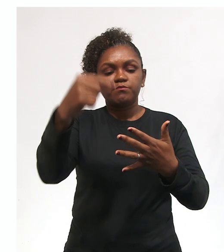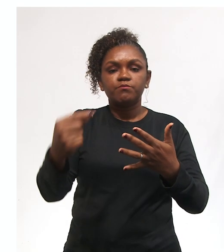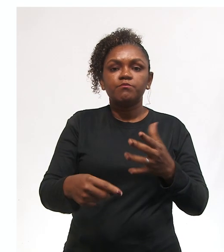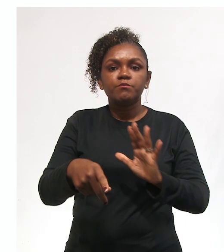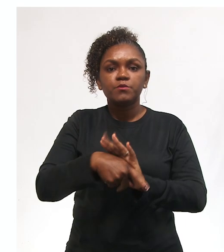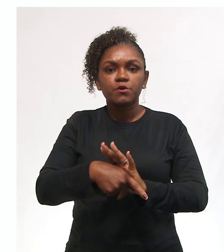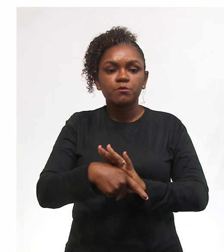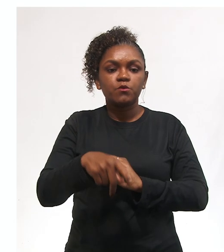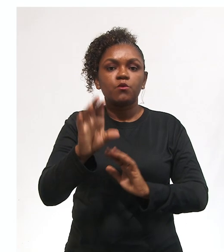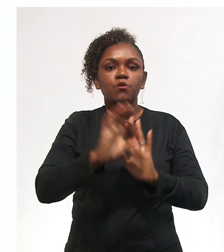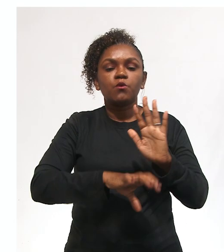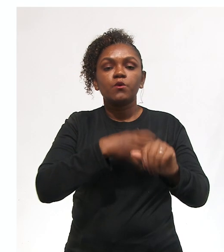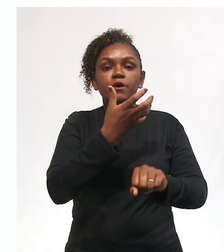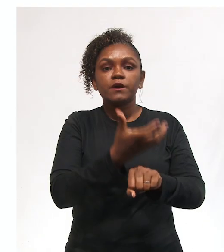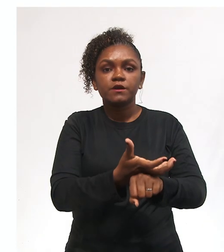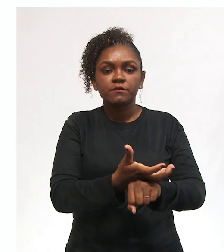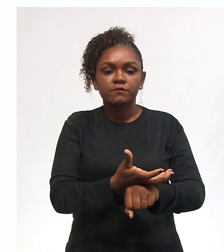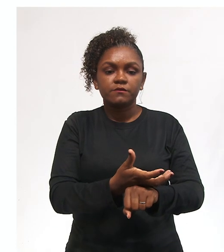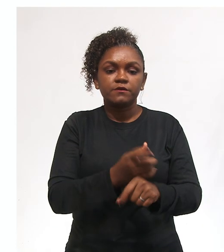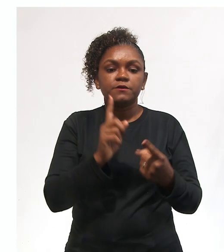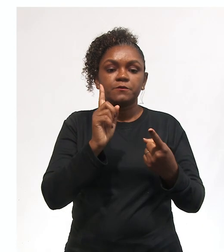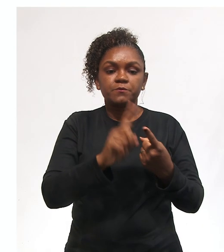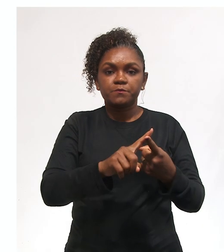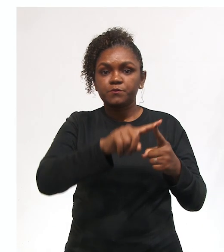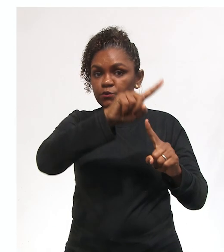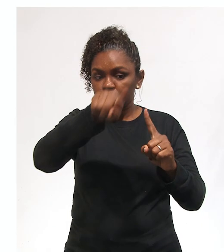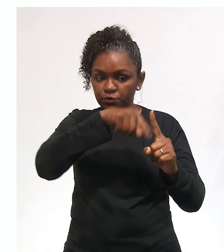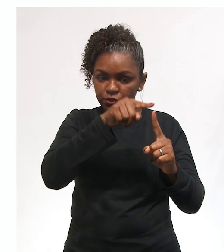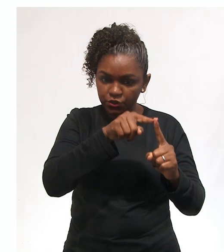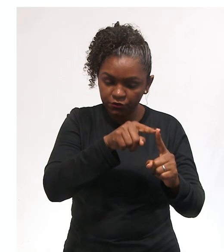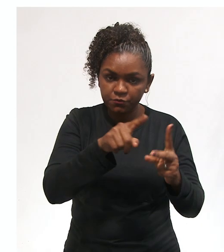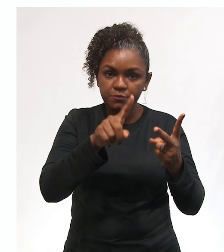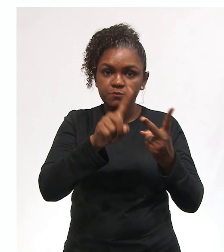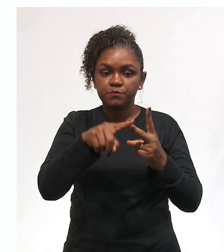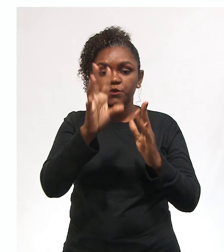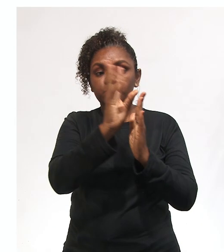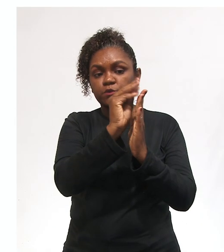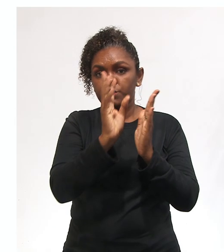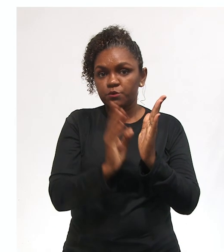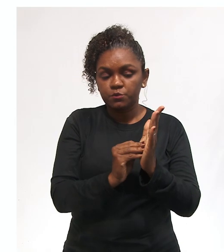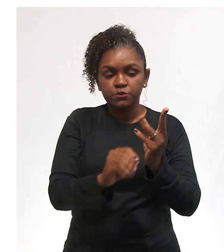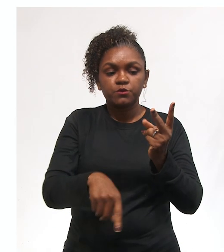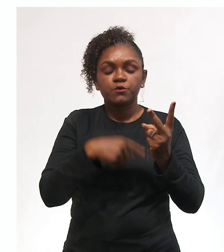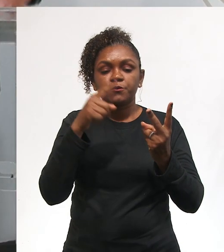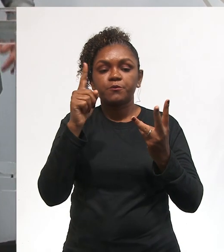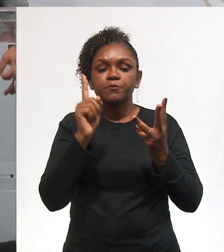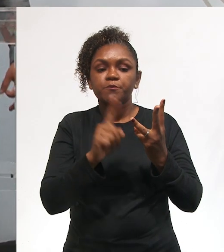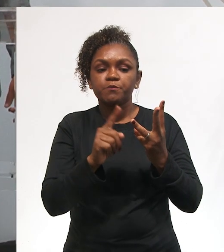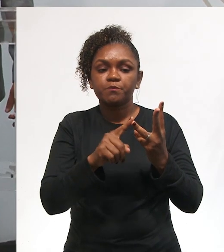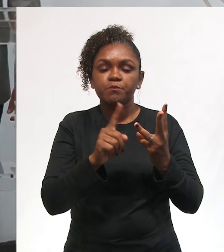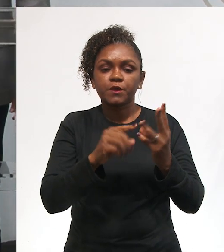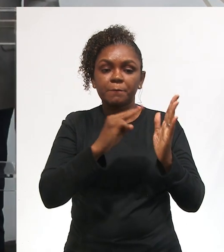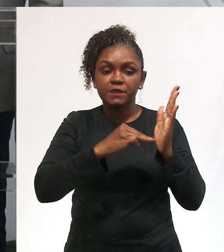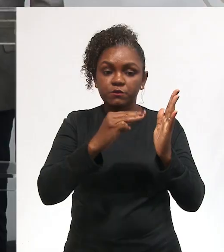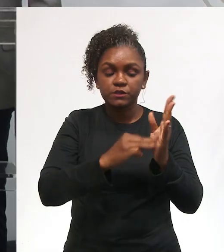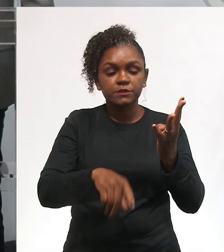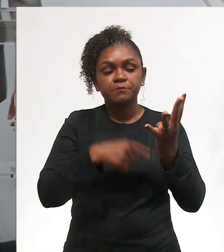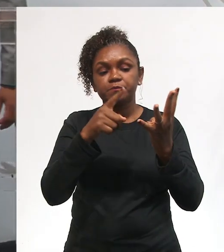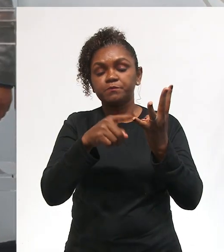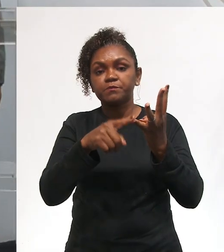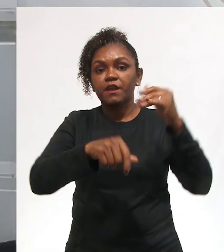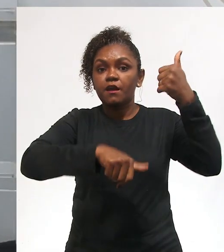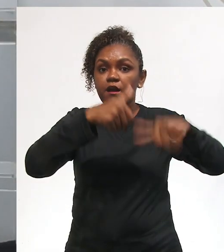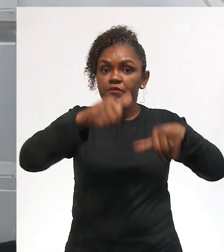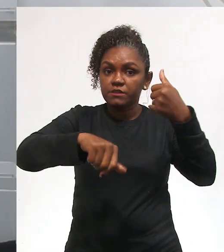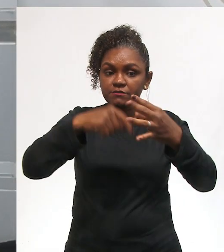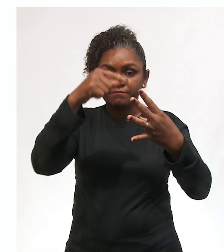né? Objetivos, conteúdos, metodologia e avaliação. Então, é muito importante nessa organização do trabalho pedagógico a